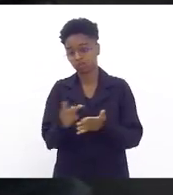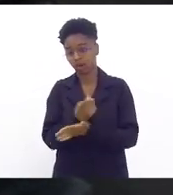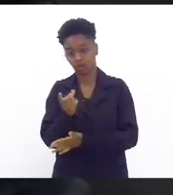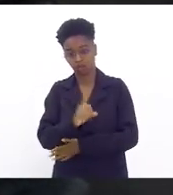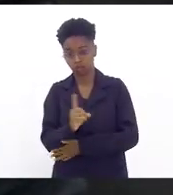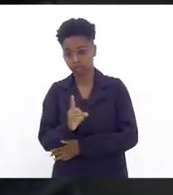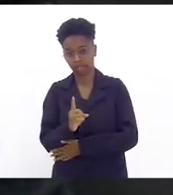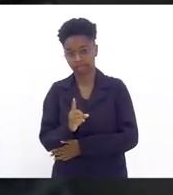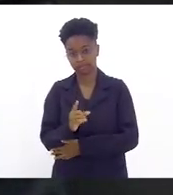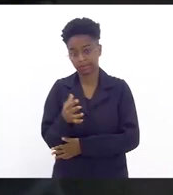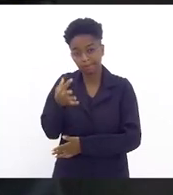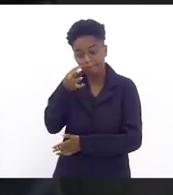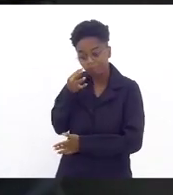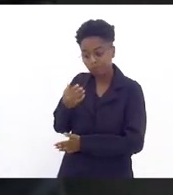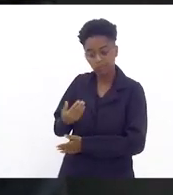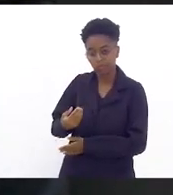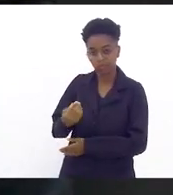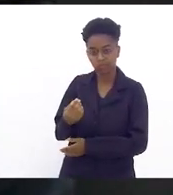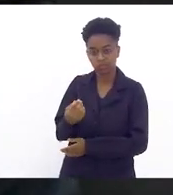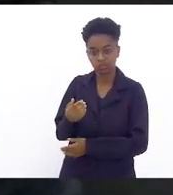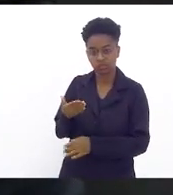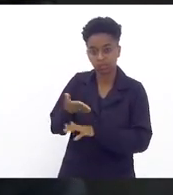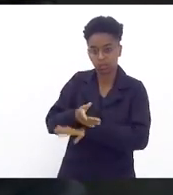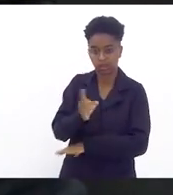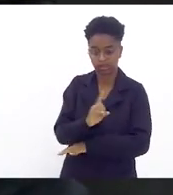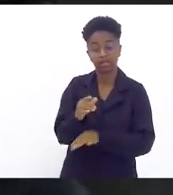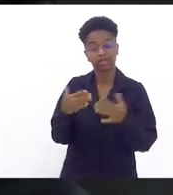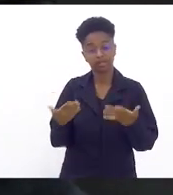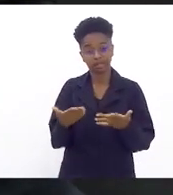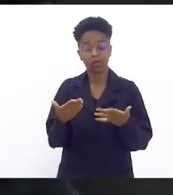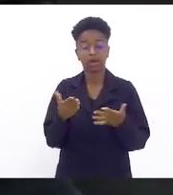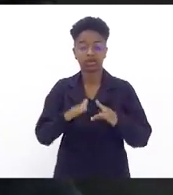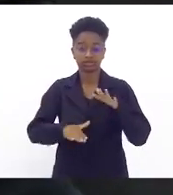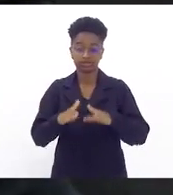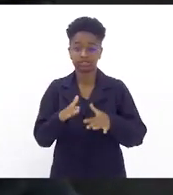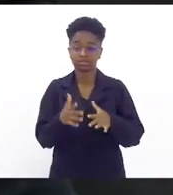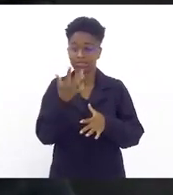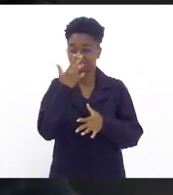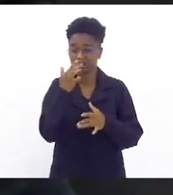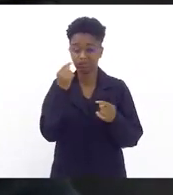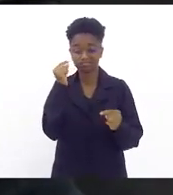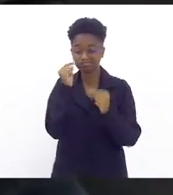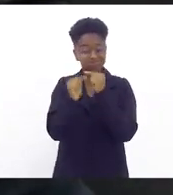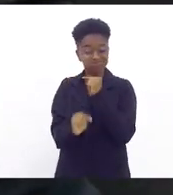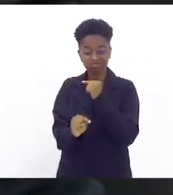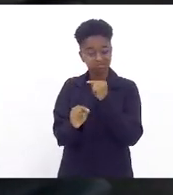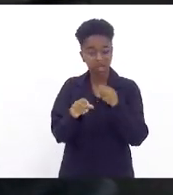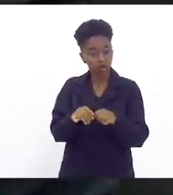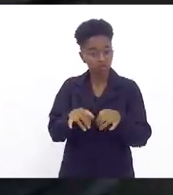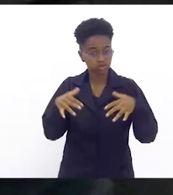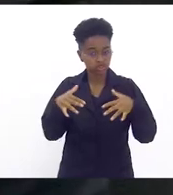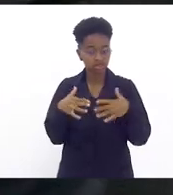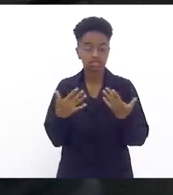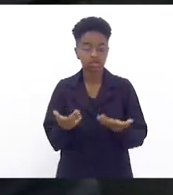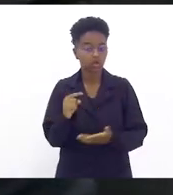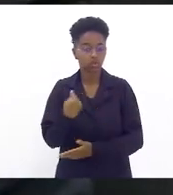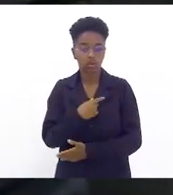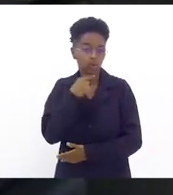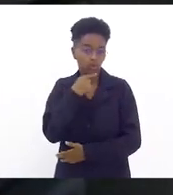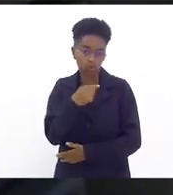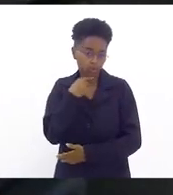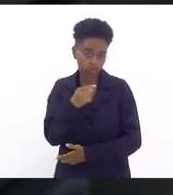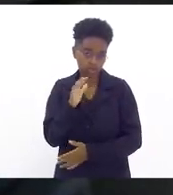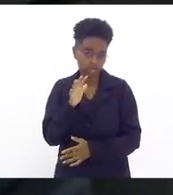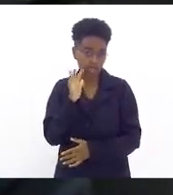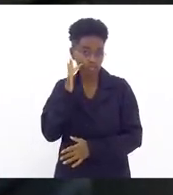representações se fazem presente e isso acaba esvaziando o sentido da audiência pública e a gente não consegue fazer